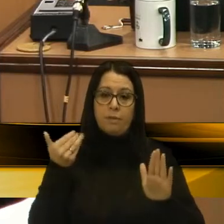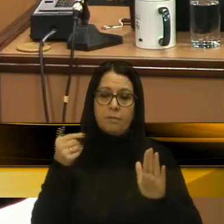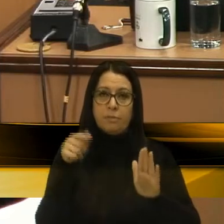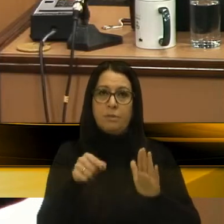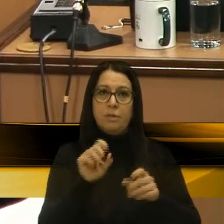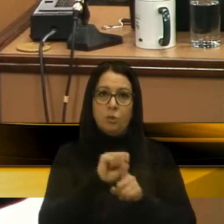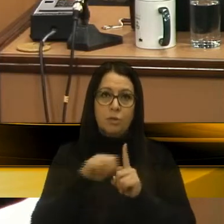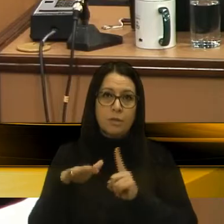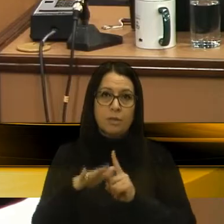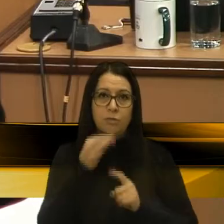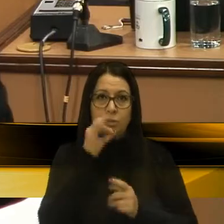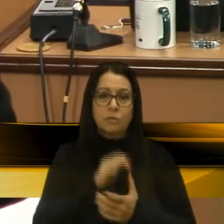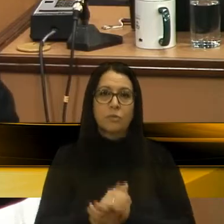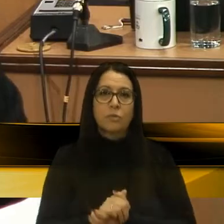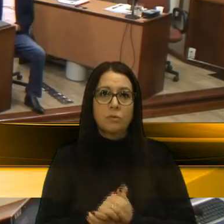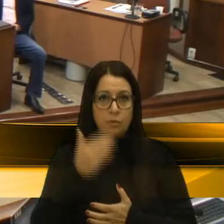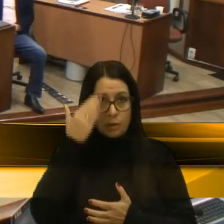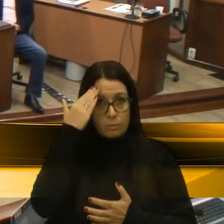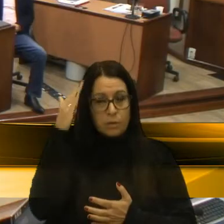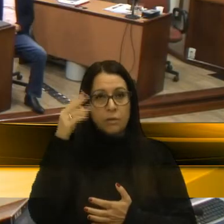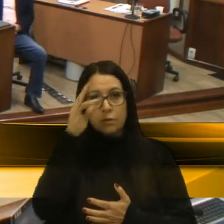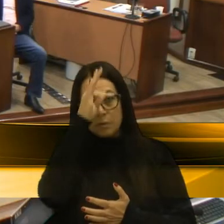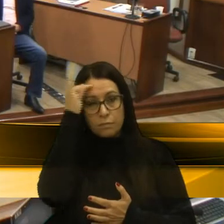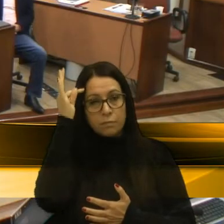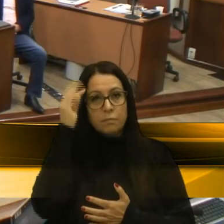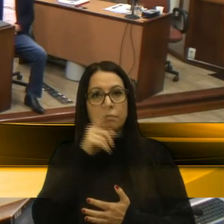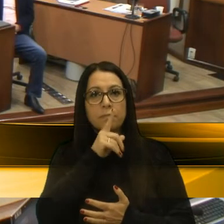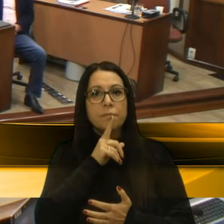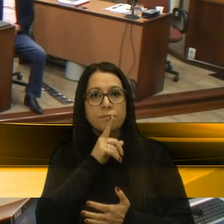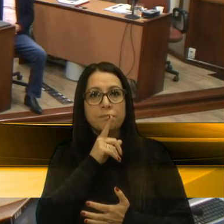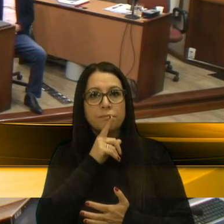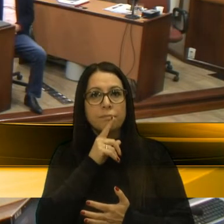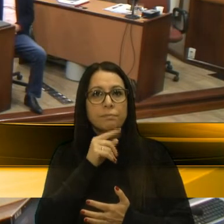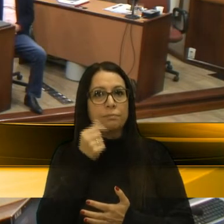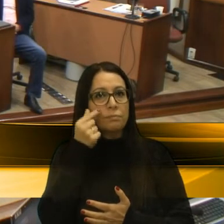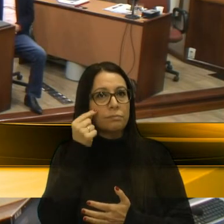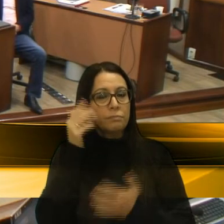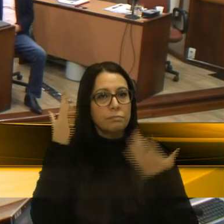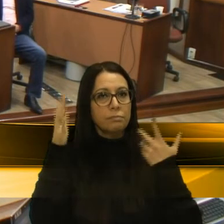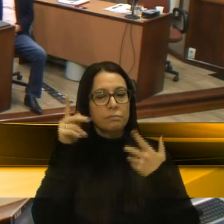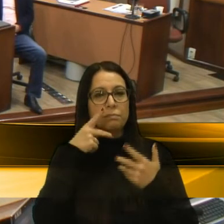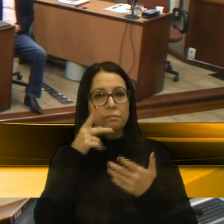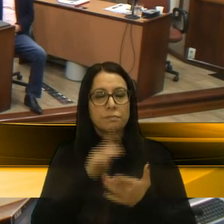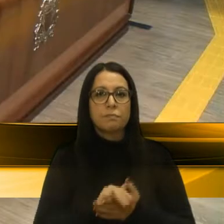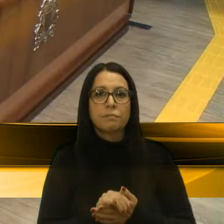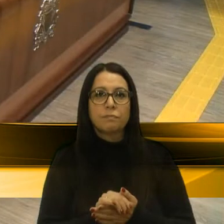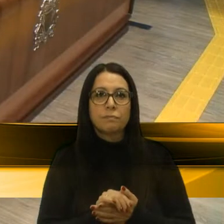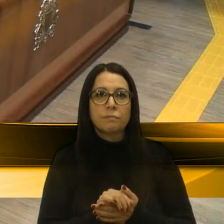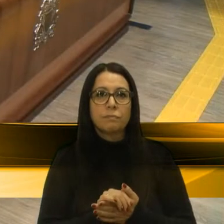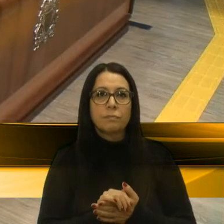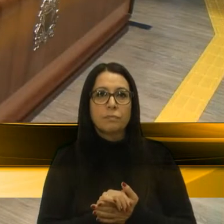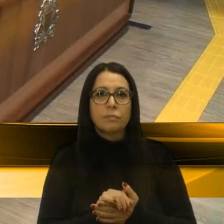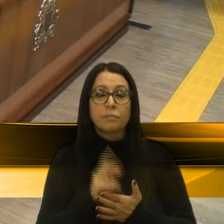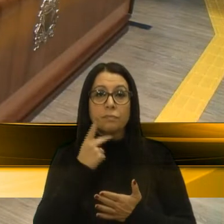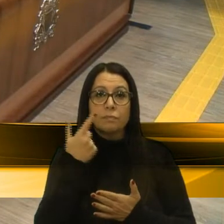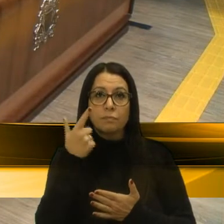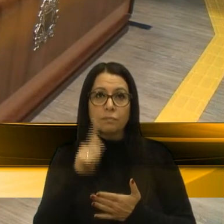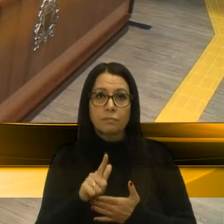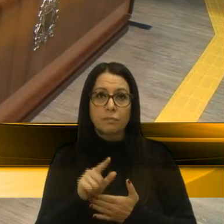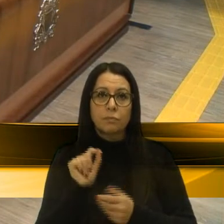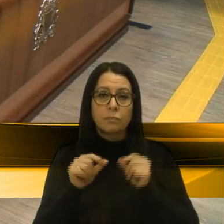que, infelizmente, né, perdeu a direção, é um governo que bate cabeça, enfim, que ele inaugura